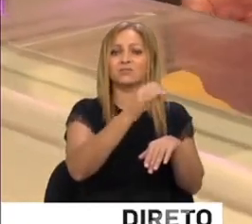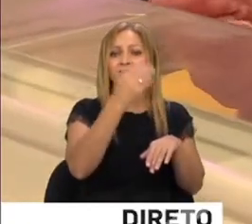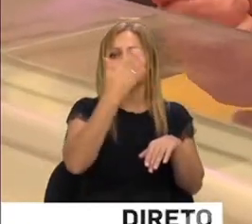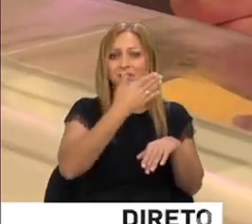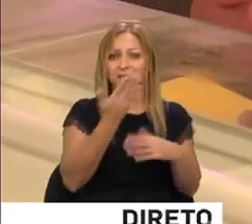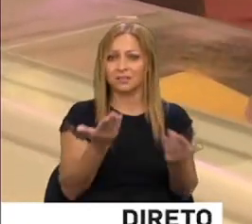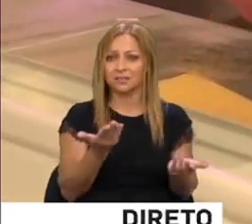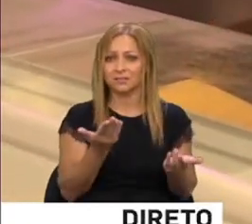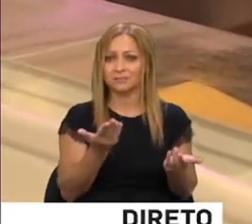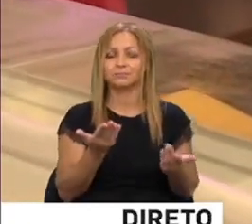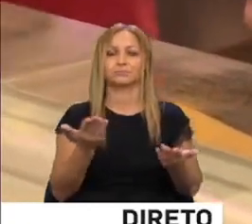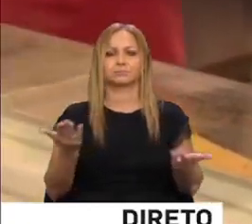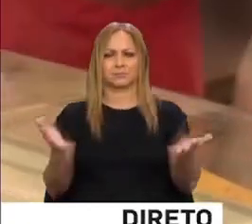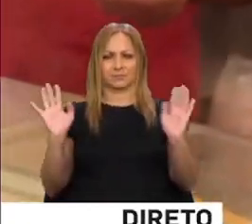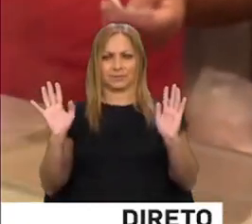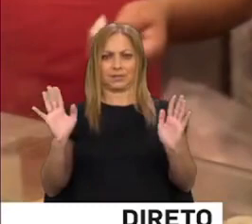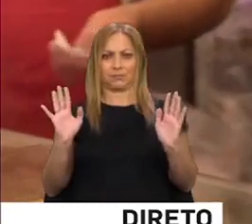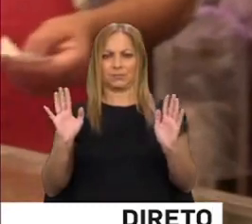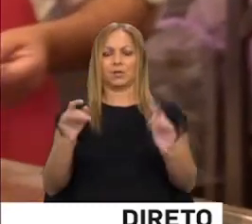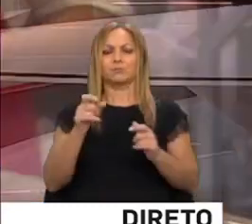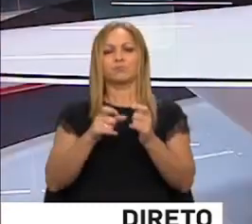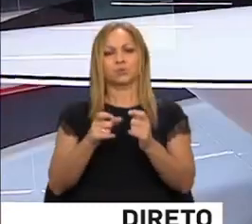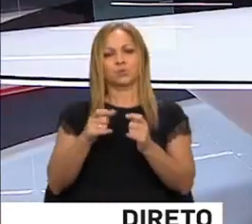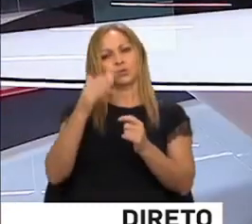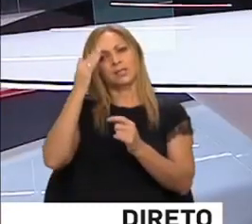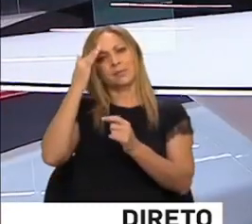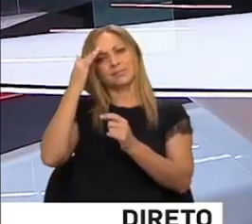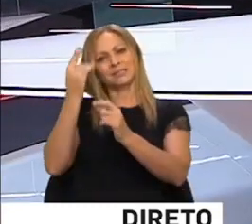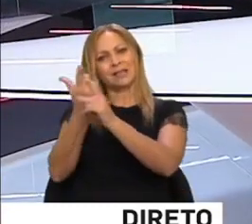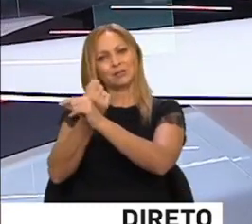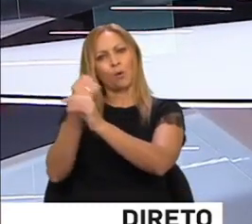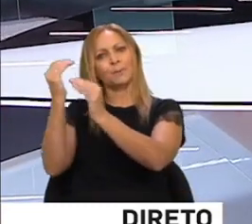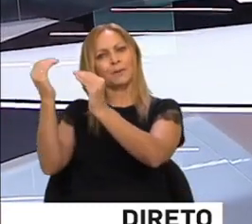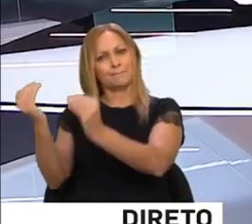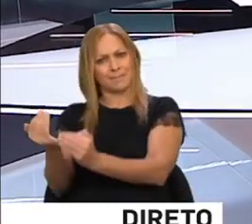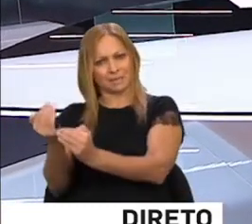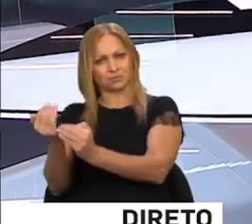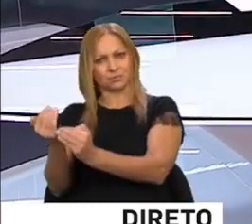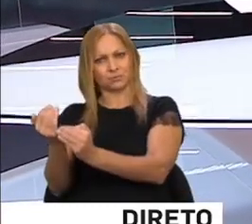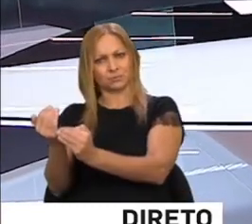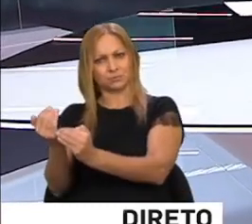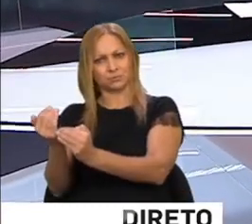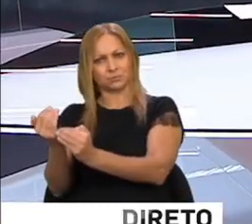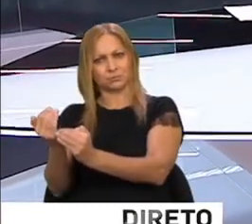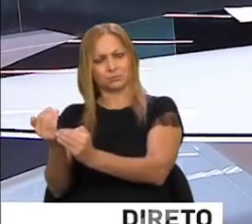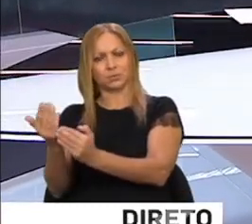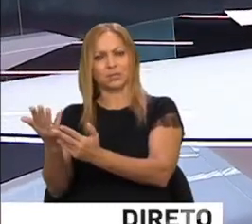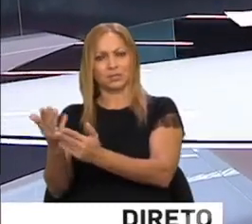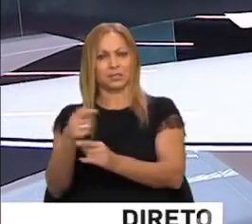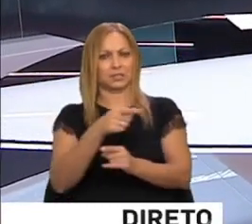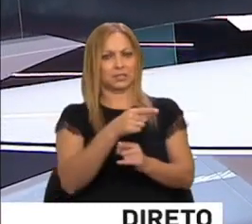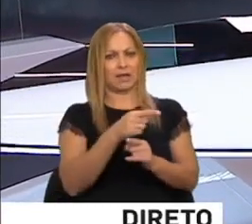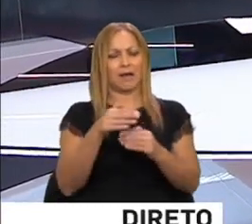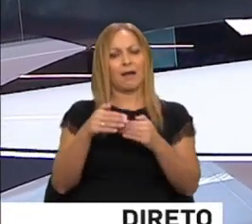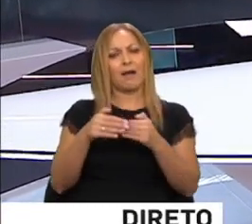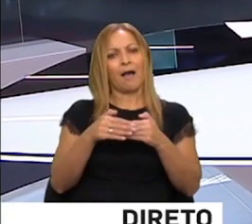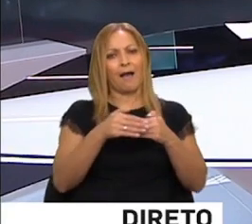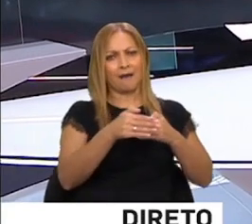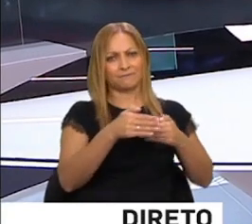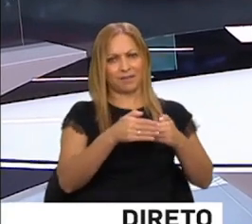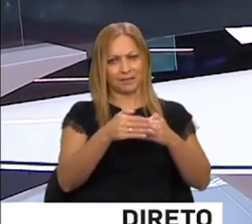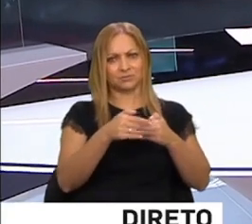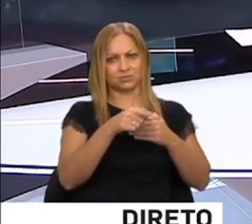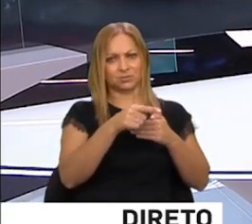porque as pessoas perder poder de compra há aqui gera-se valor em determinadas fases da da